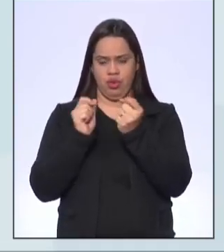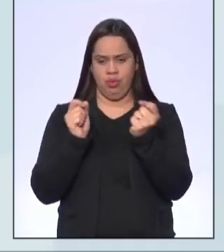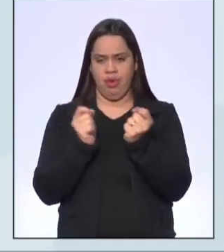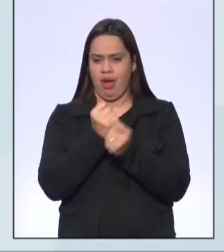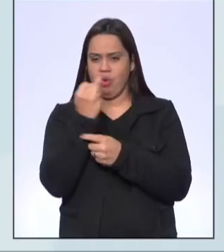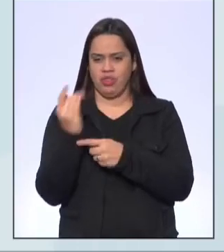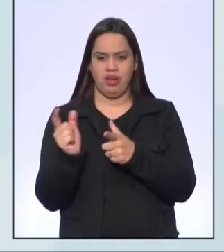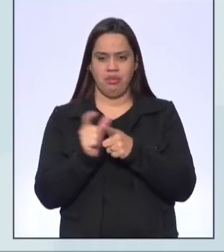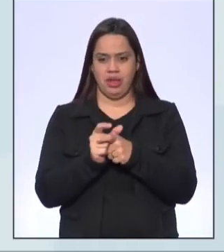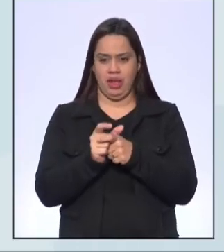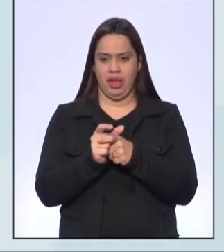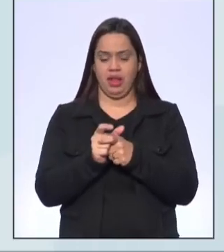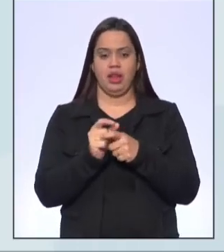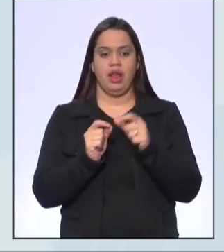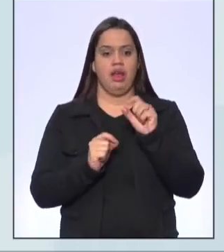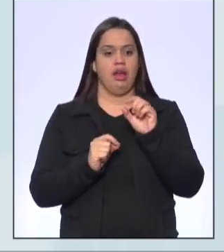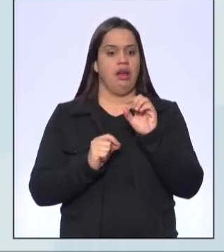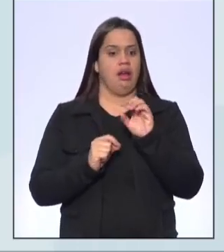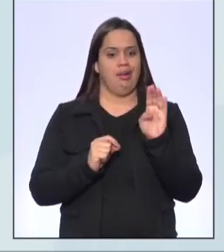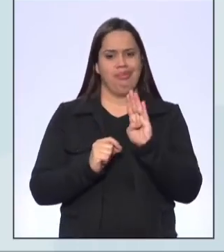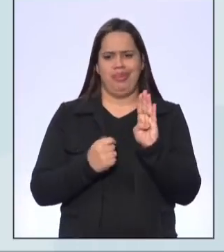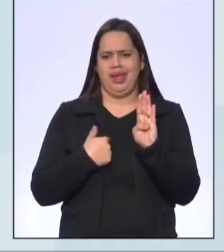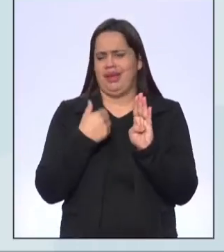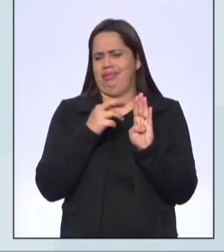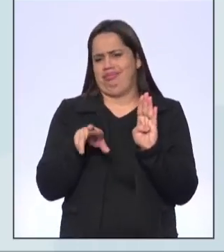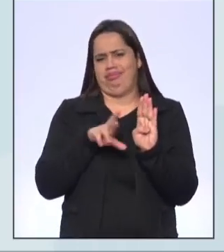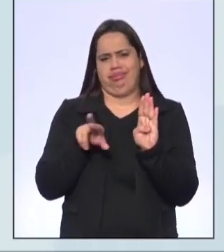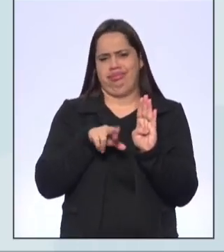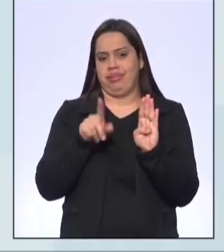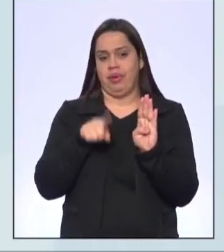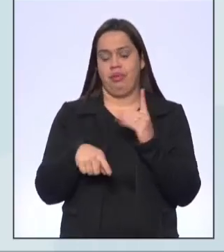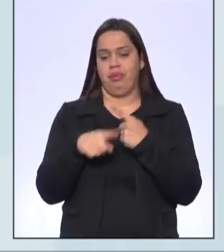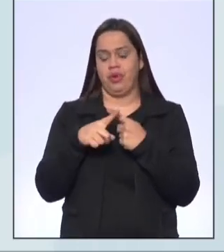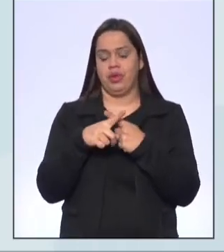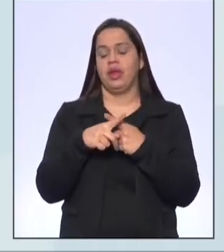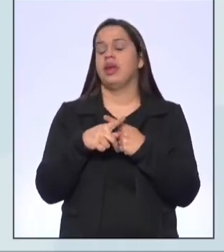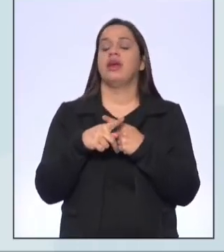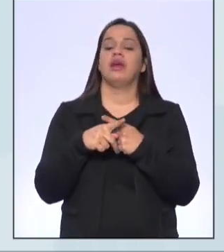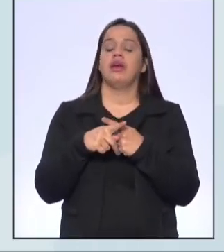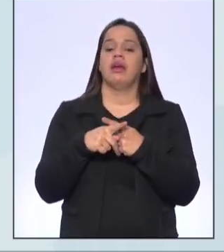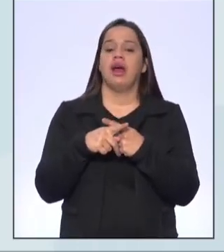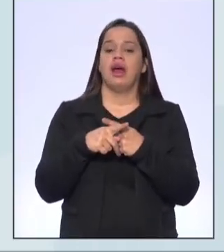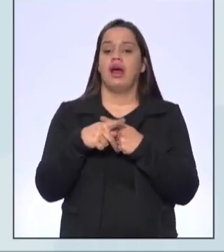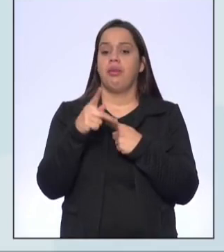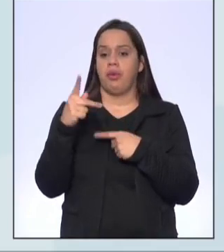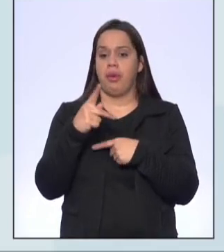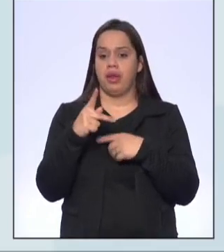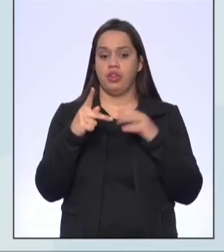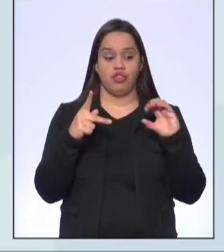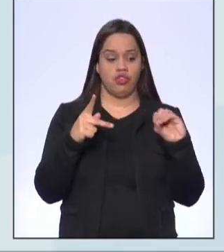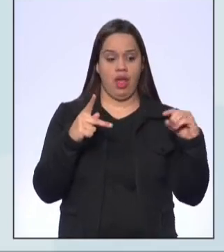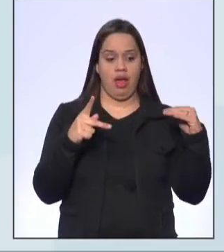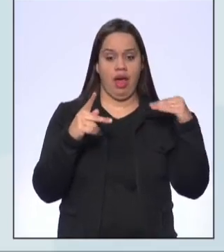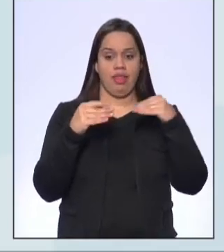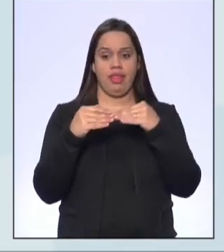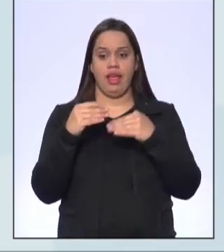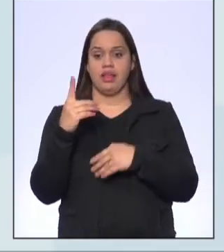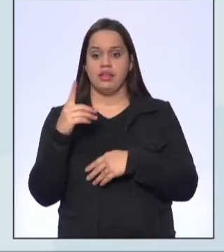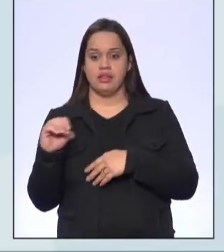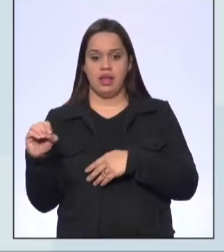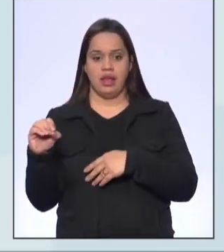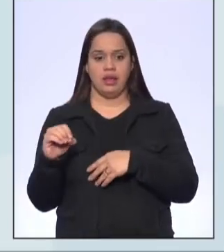pequena. A D seria improvável, que a probabilidade só vai entre 0 a 100. Isso. Né? E 2,8